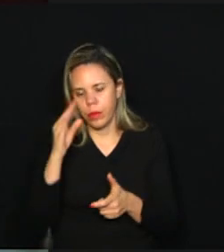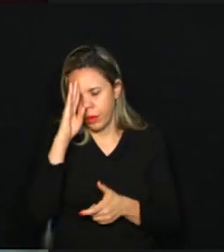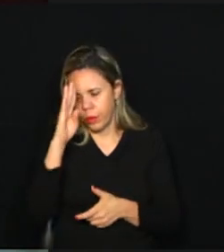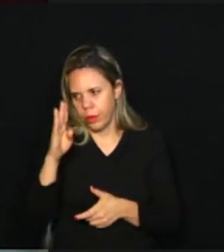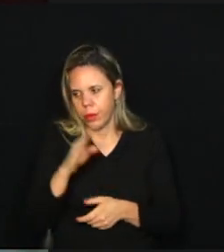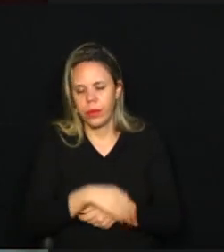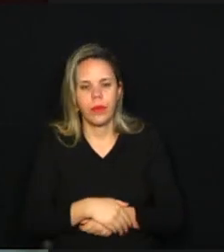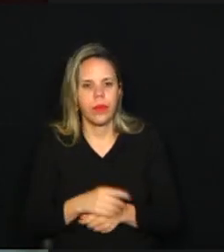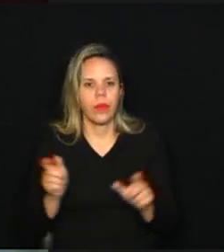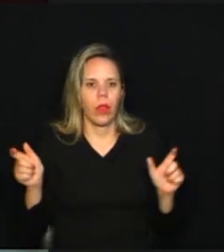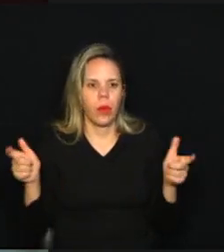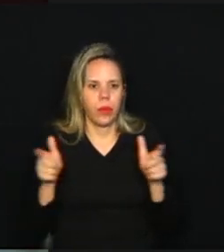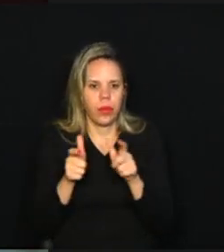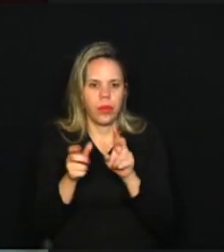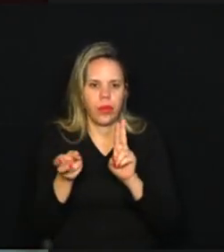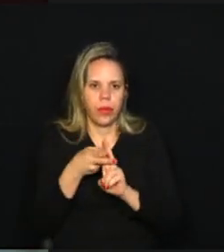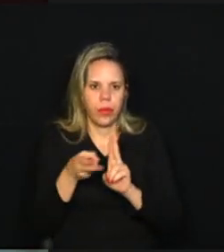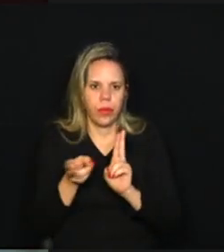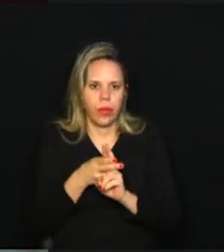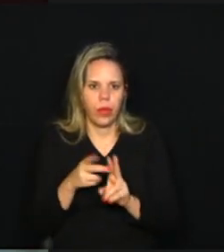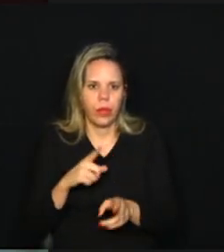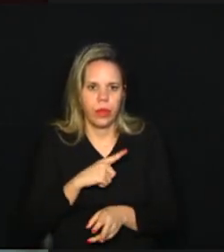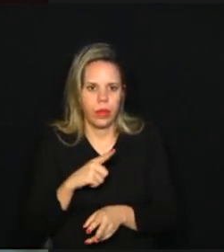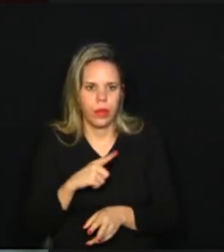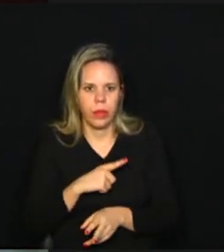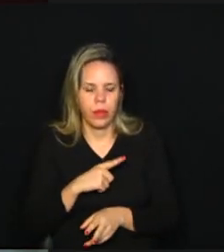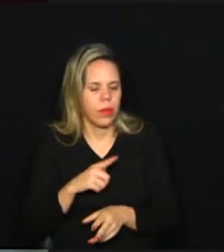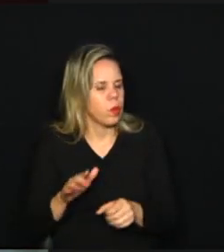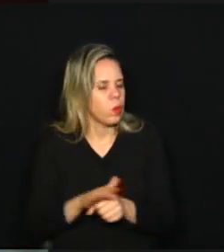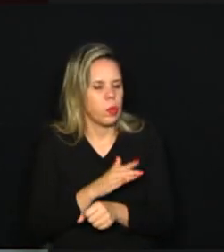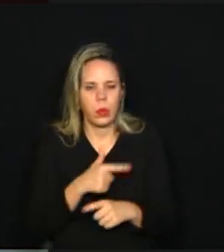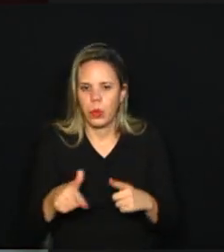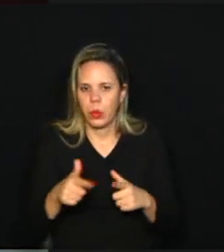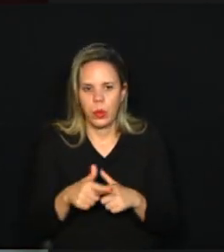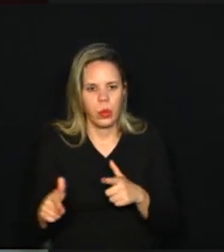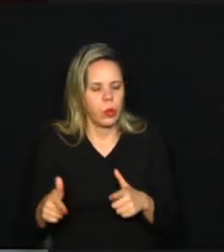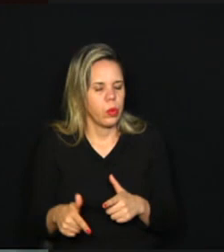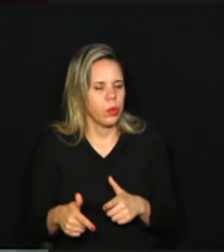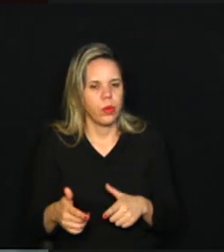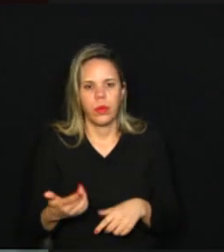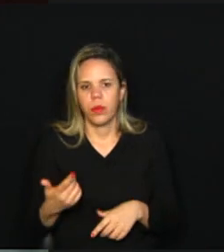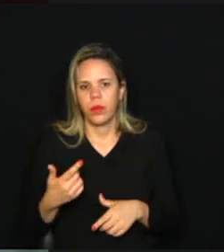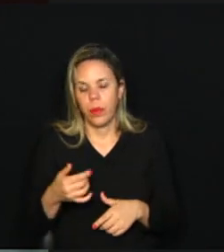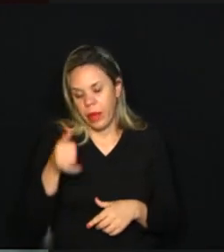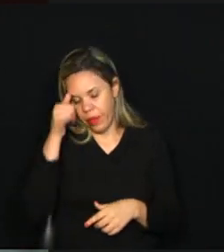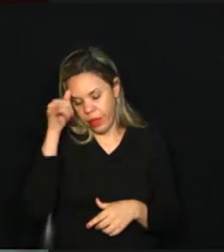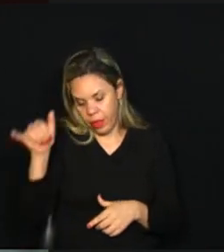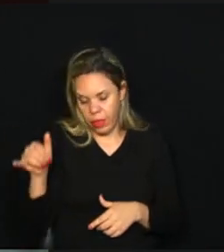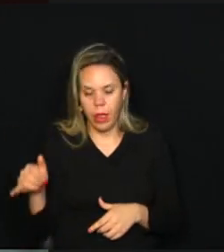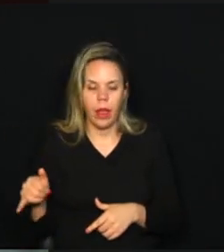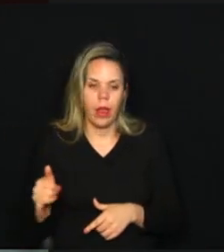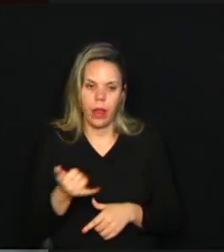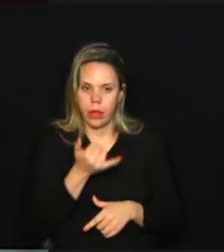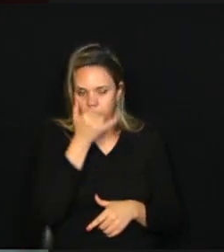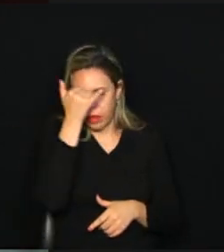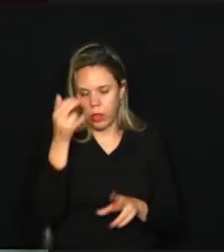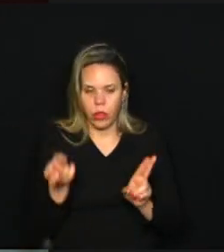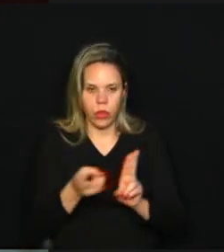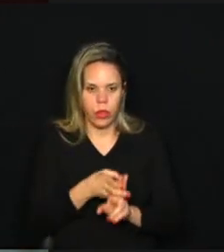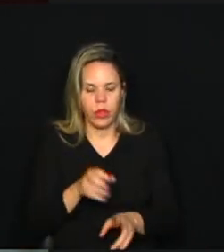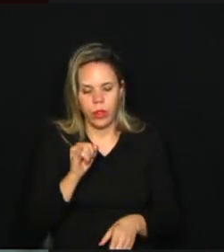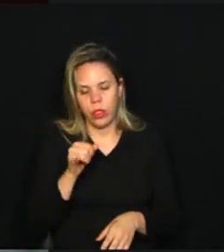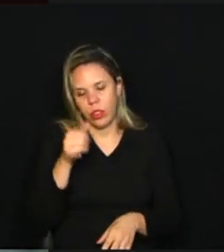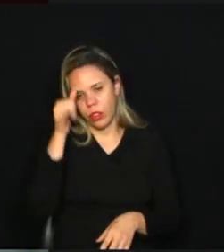poder desafogar o SUS, para que o colapso no SUS seja evitado. Porque se você conscientiza,